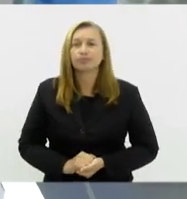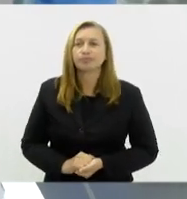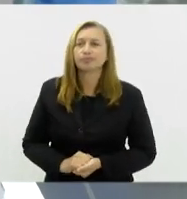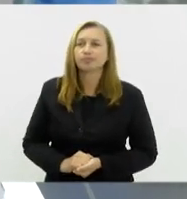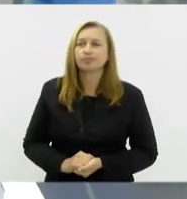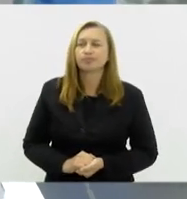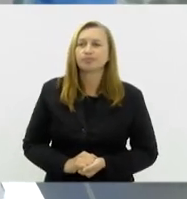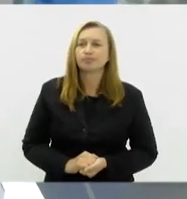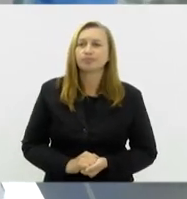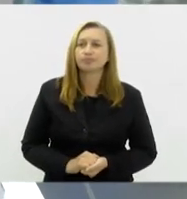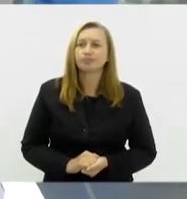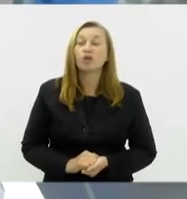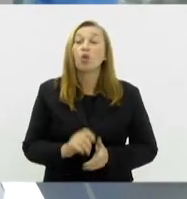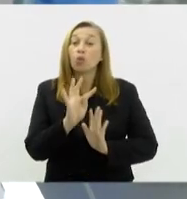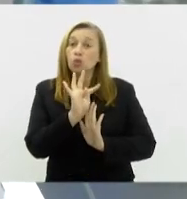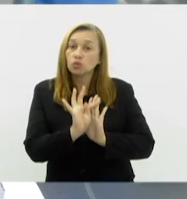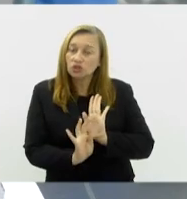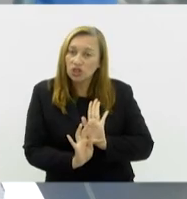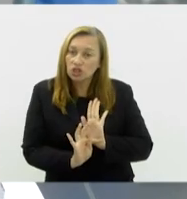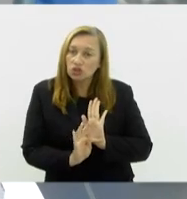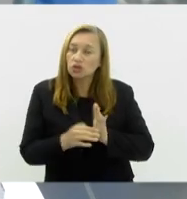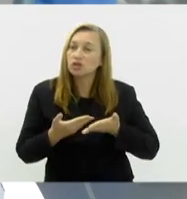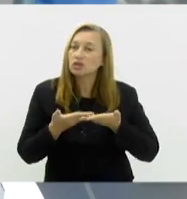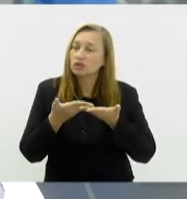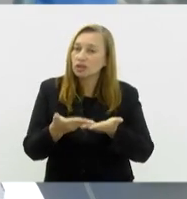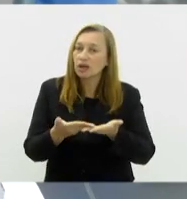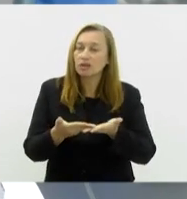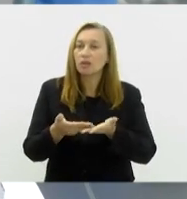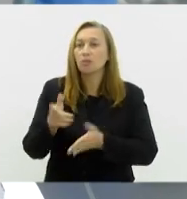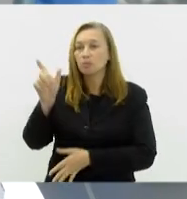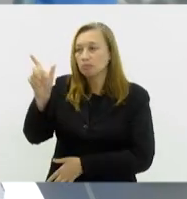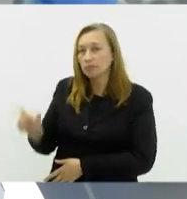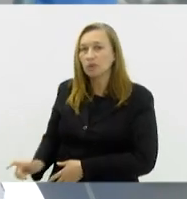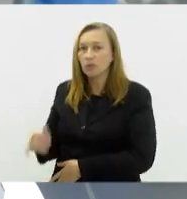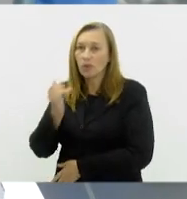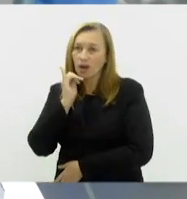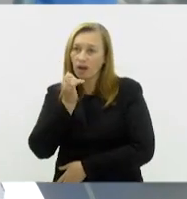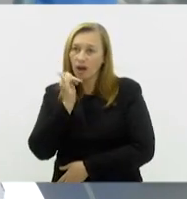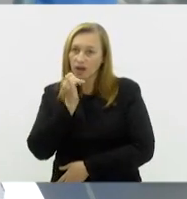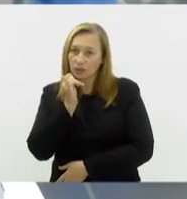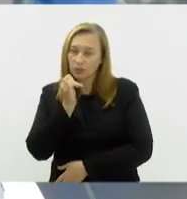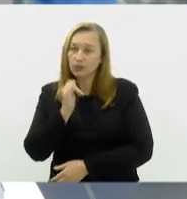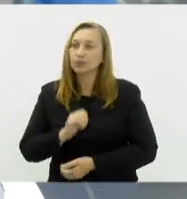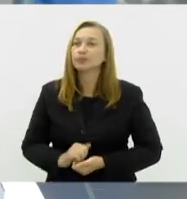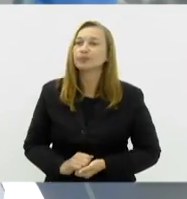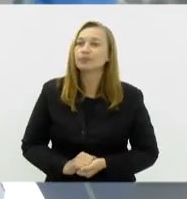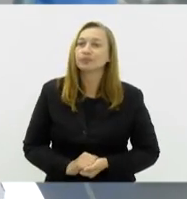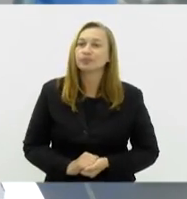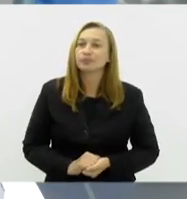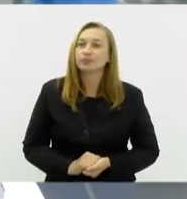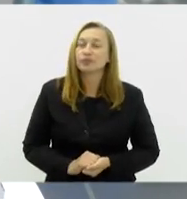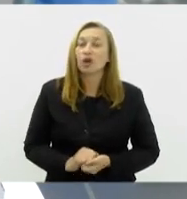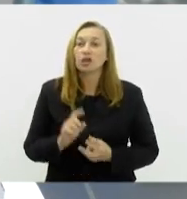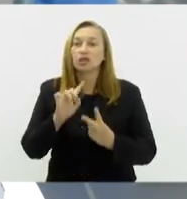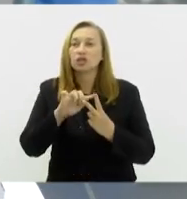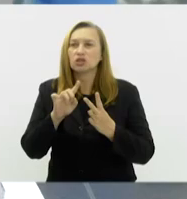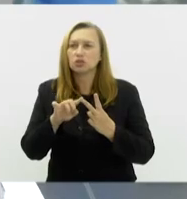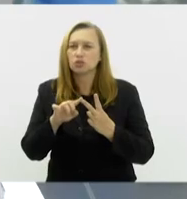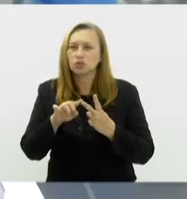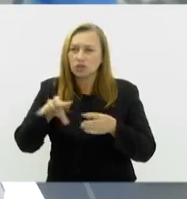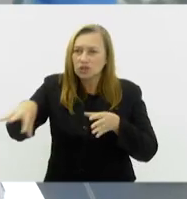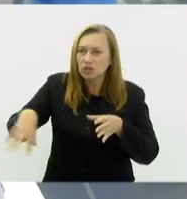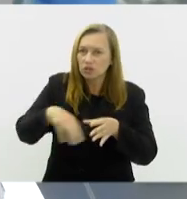o texto entregue pelo relator tem duas inclusões de